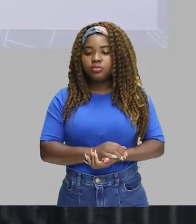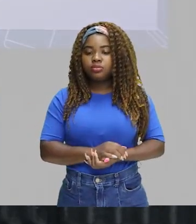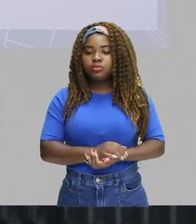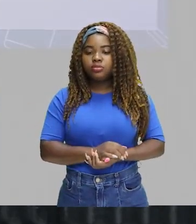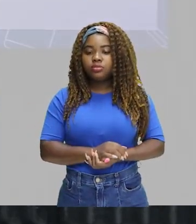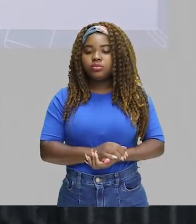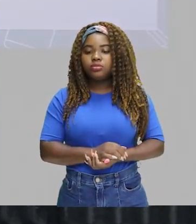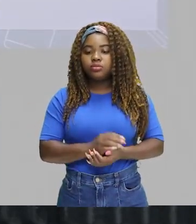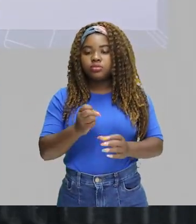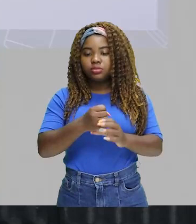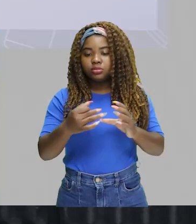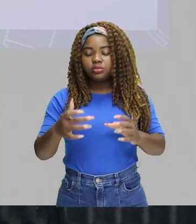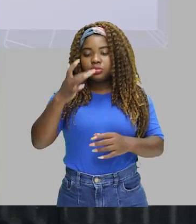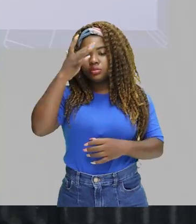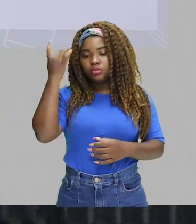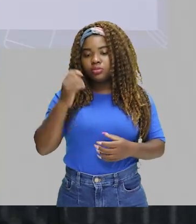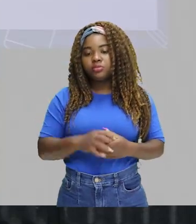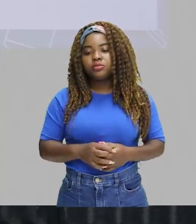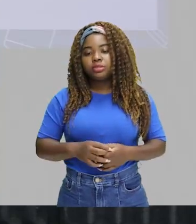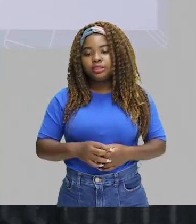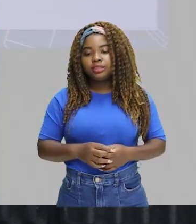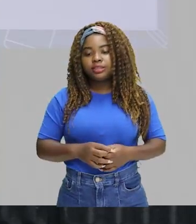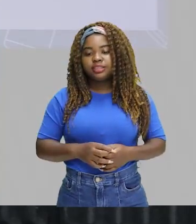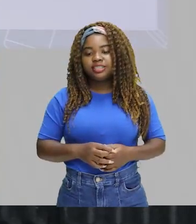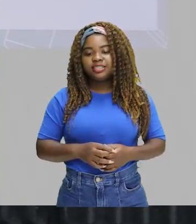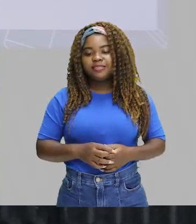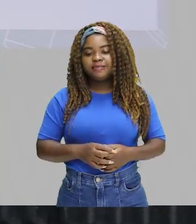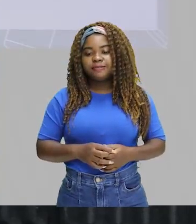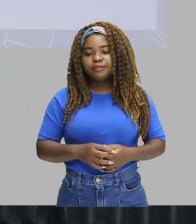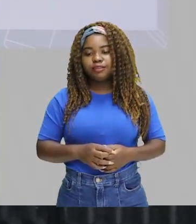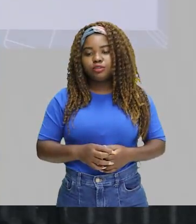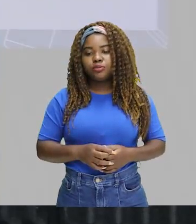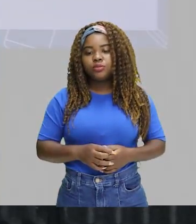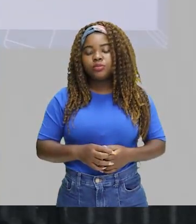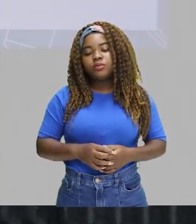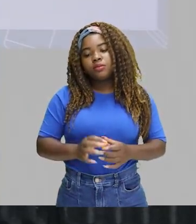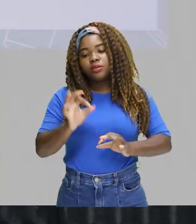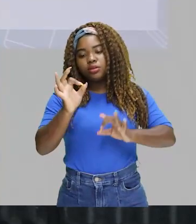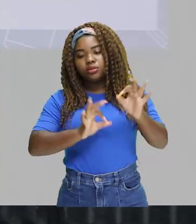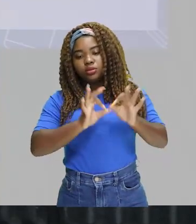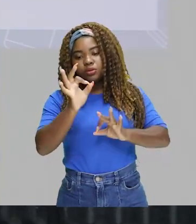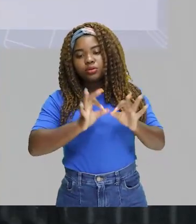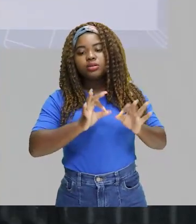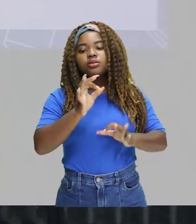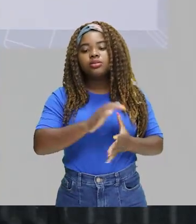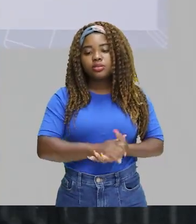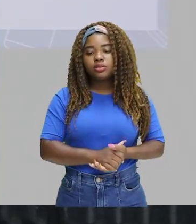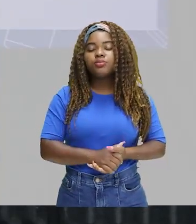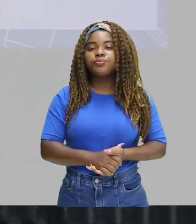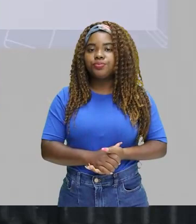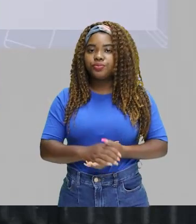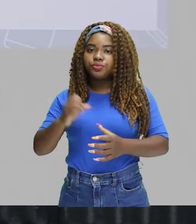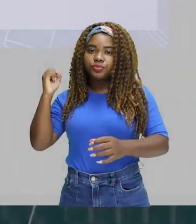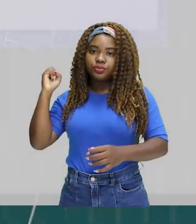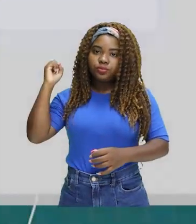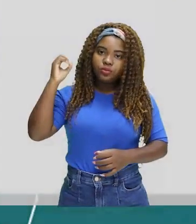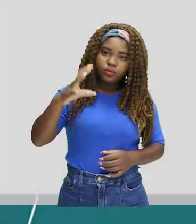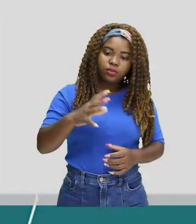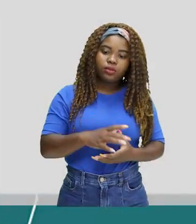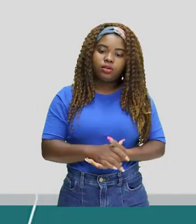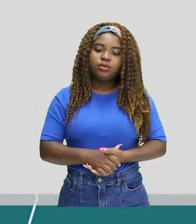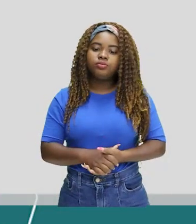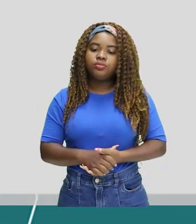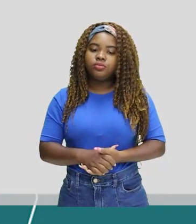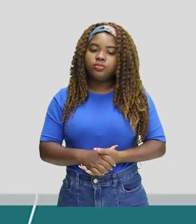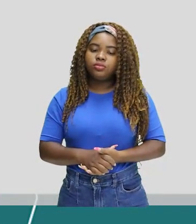levar a característica do atleta. Aqui é a corrida lateral, já quando ela já está se preparando para fazer o lançamento do dardo.